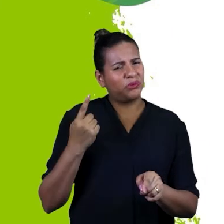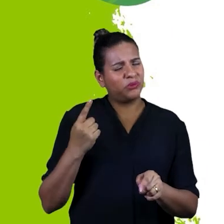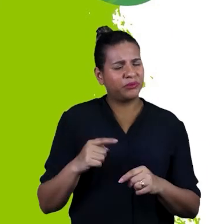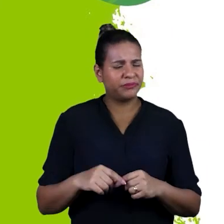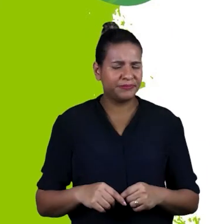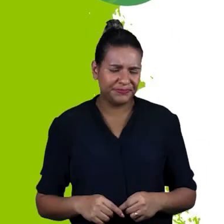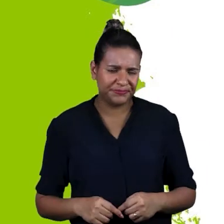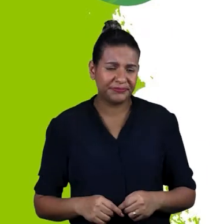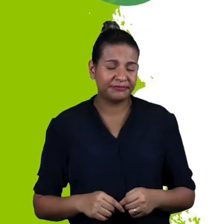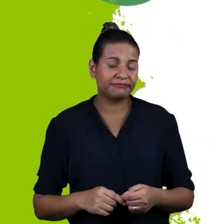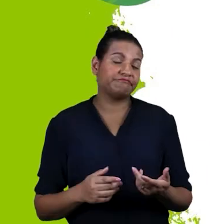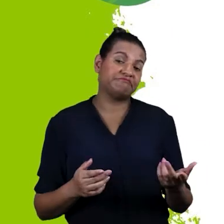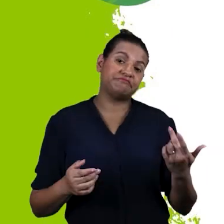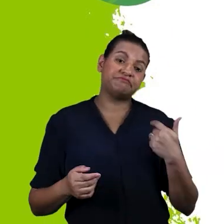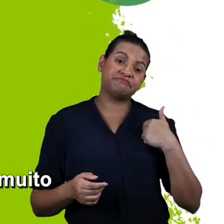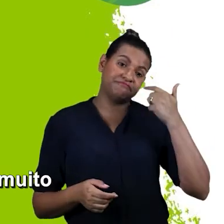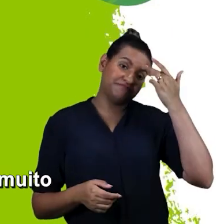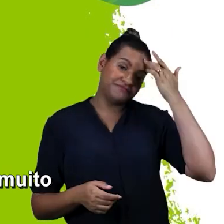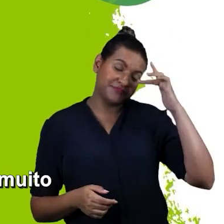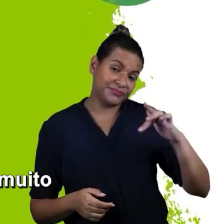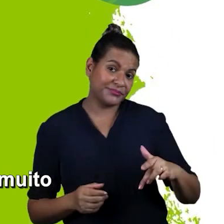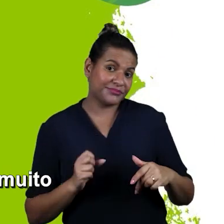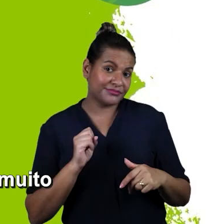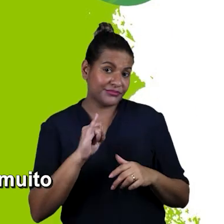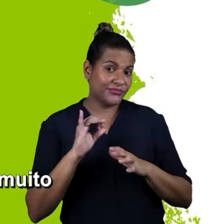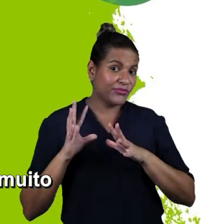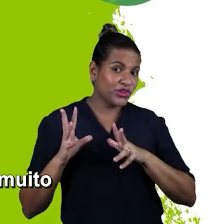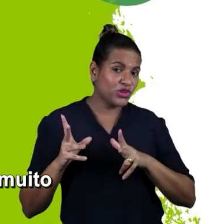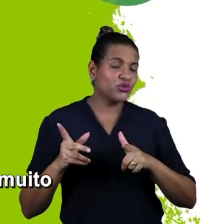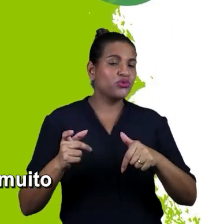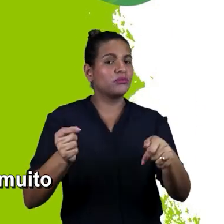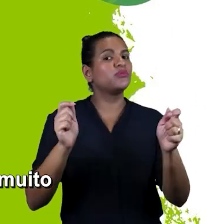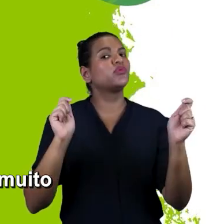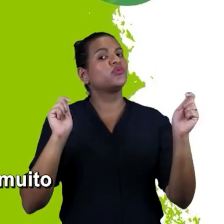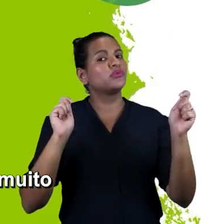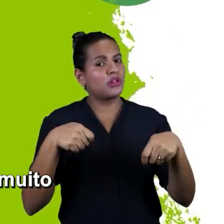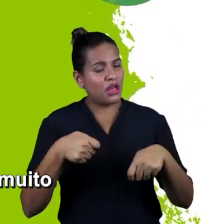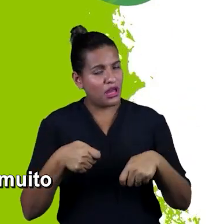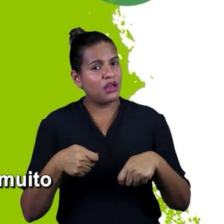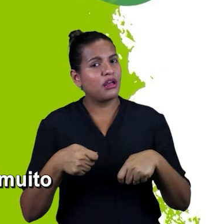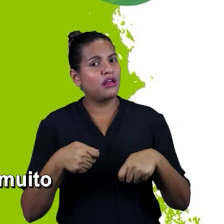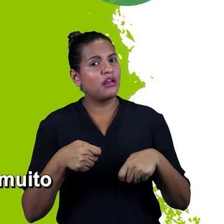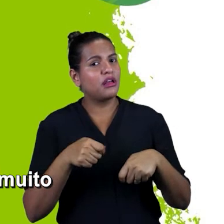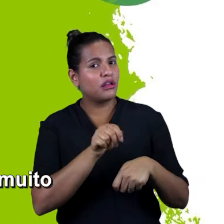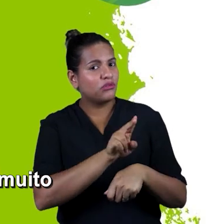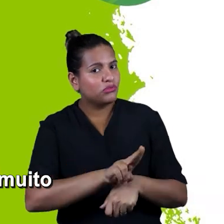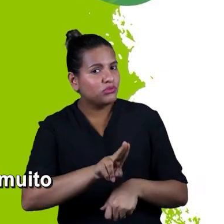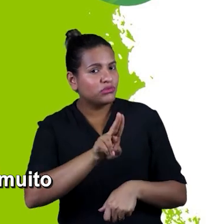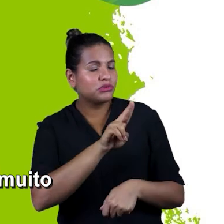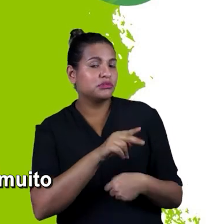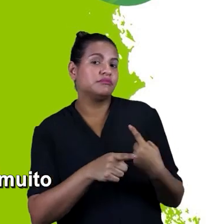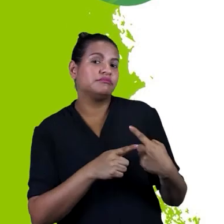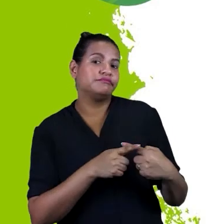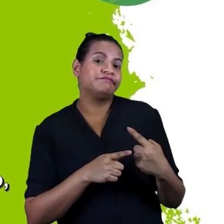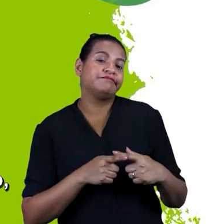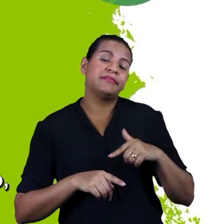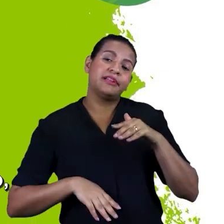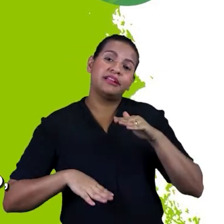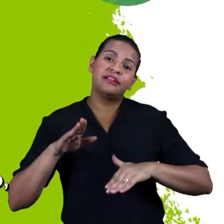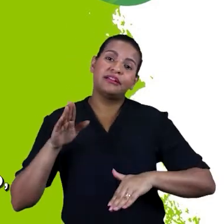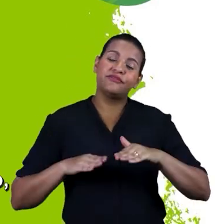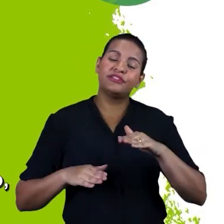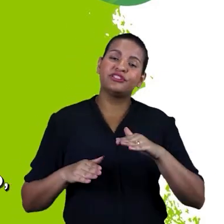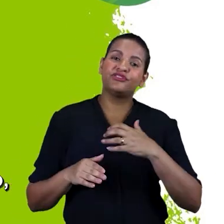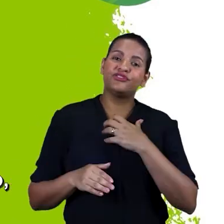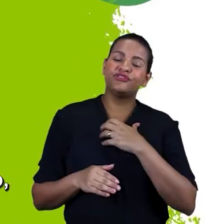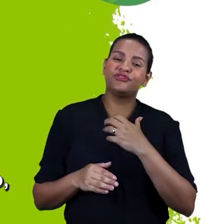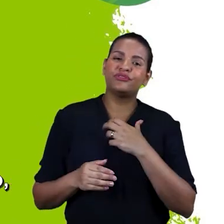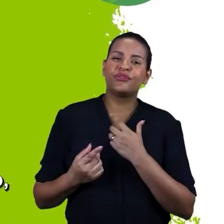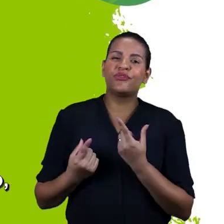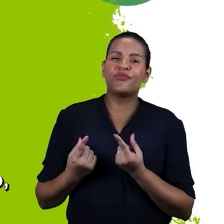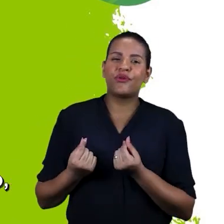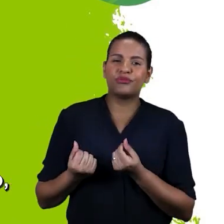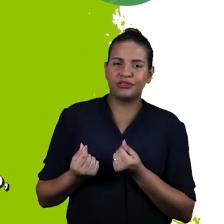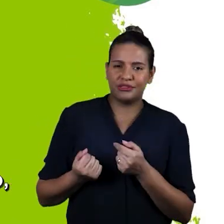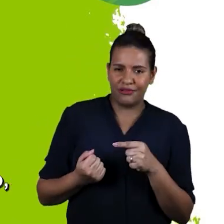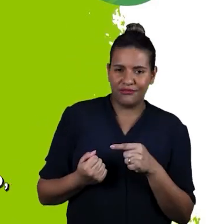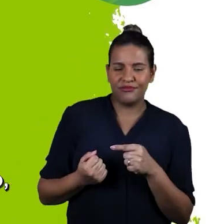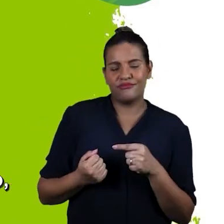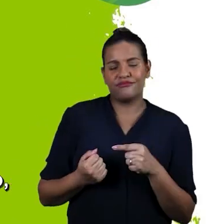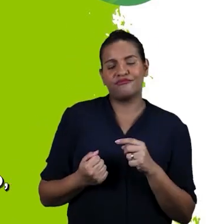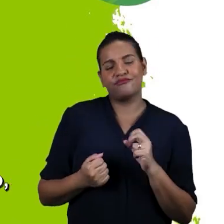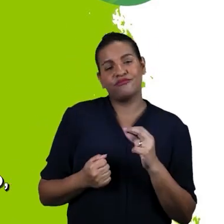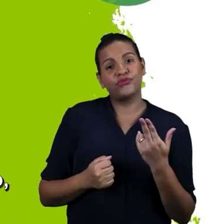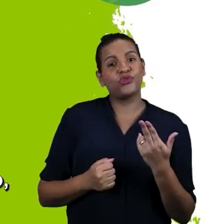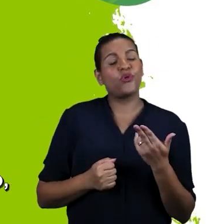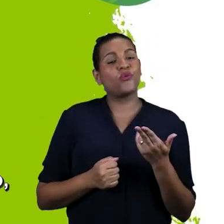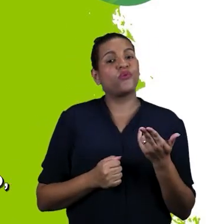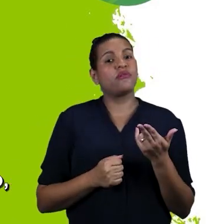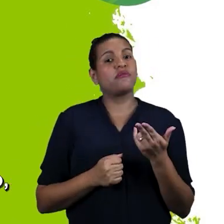é acessível a todo mundo, eu acho que a acessibilidade depende muito da condição de cada um. E às vezes não só da condição, mas